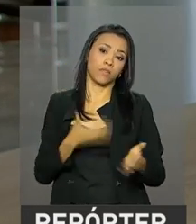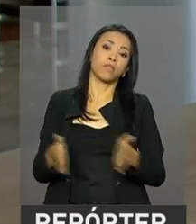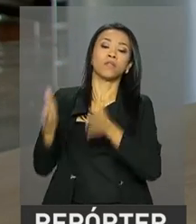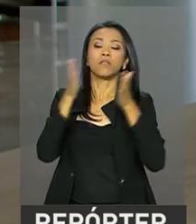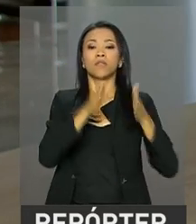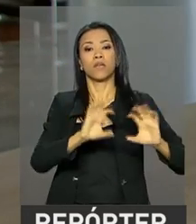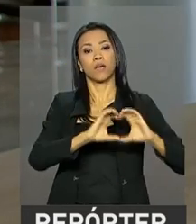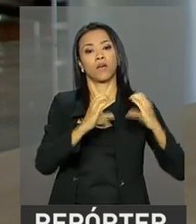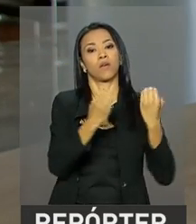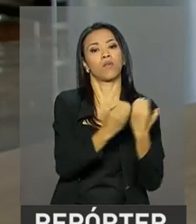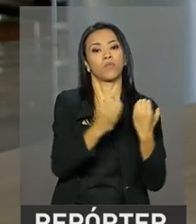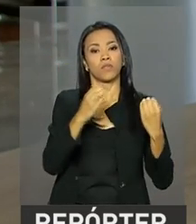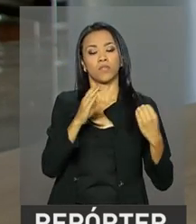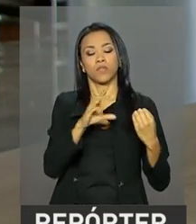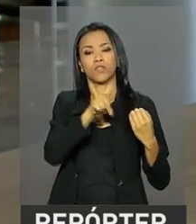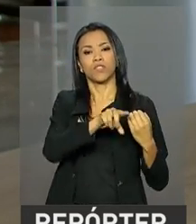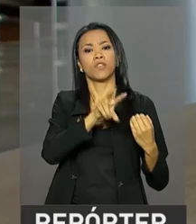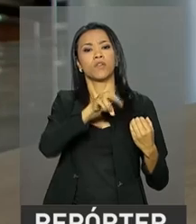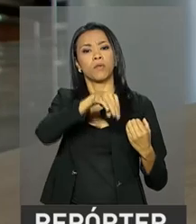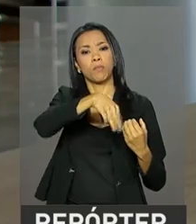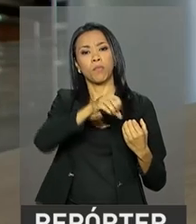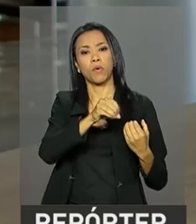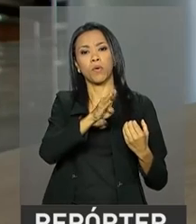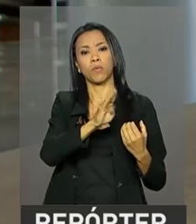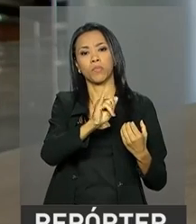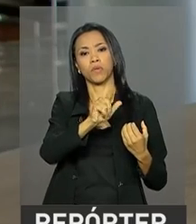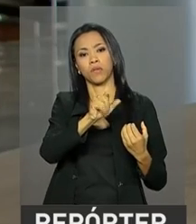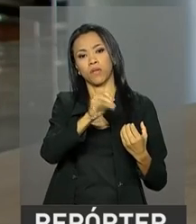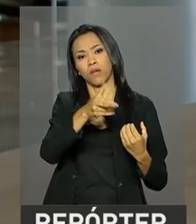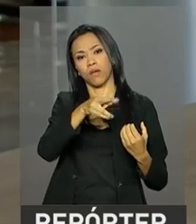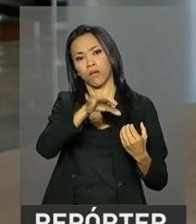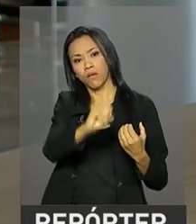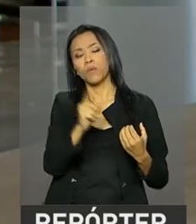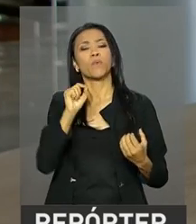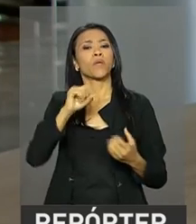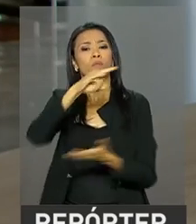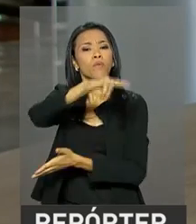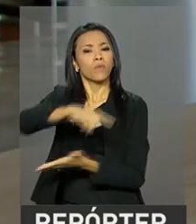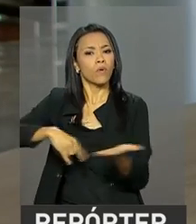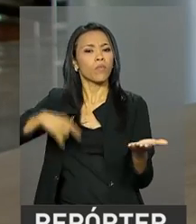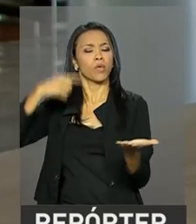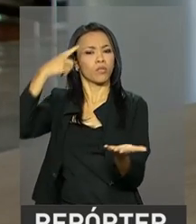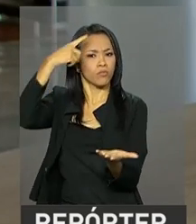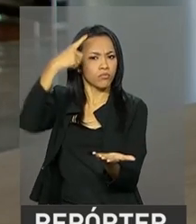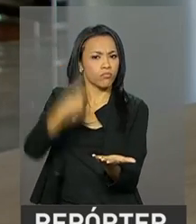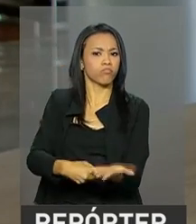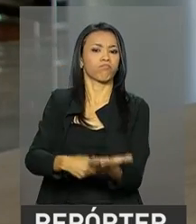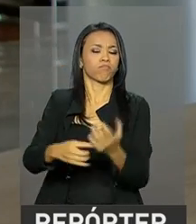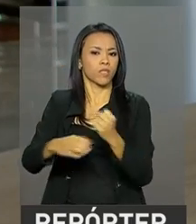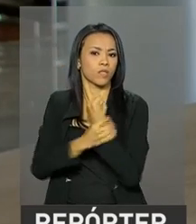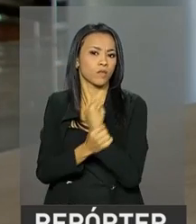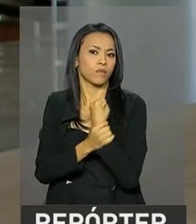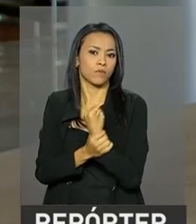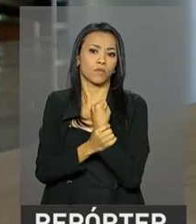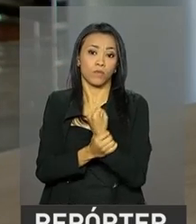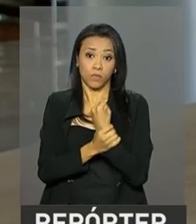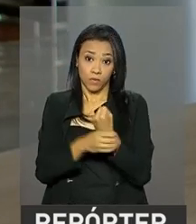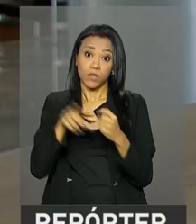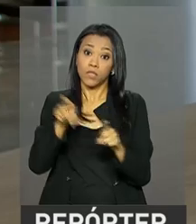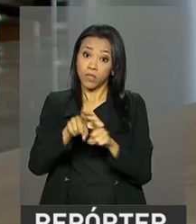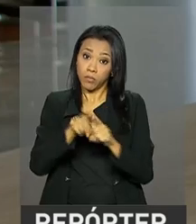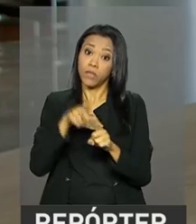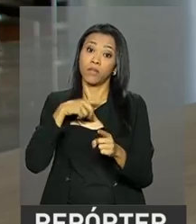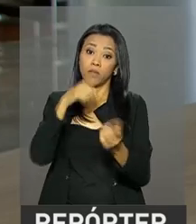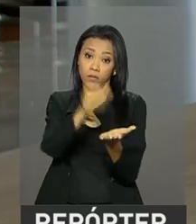mobiliários instrumentos mais efetivos e mais segurança jurídica na supervisão e na aplicação de penalidades